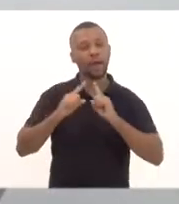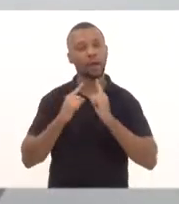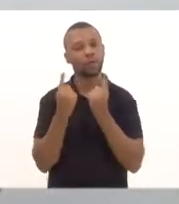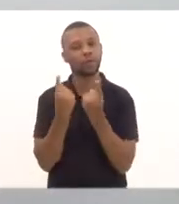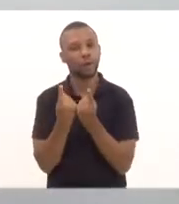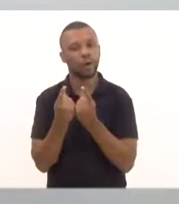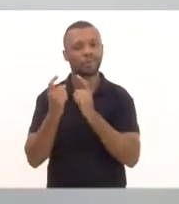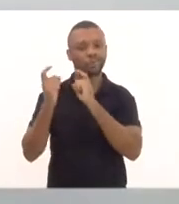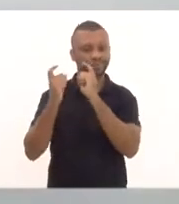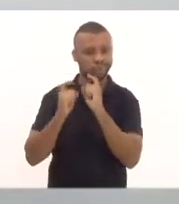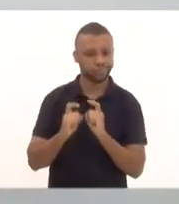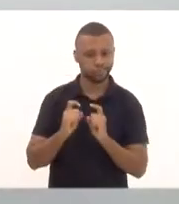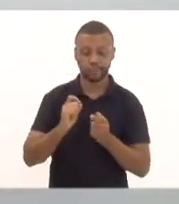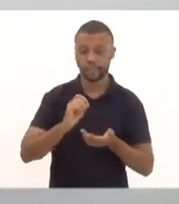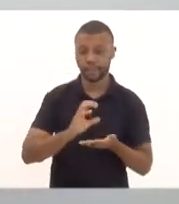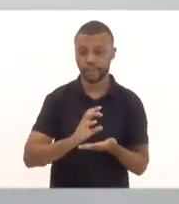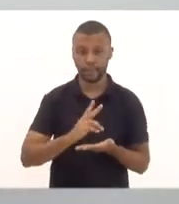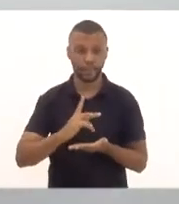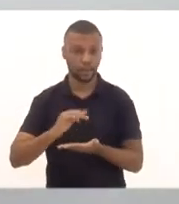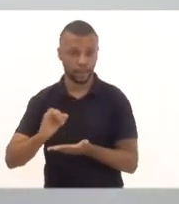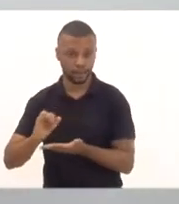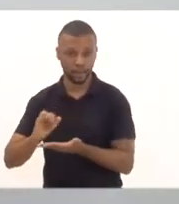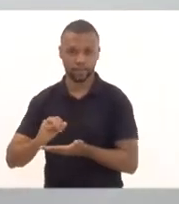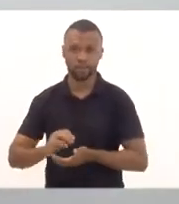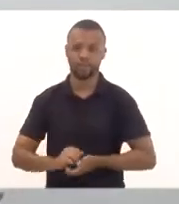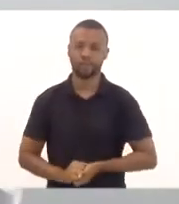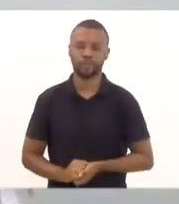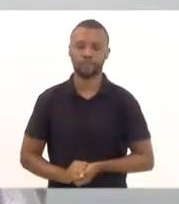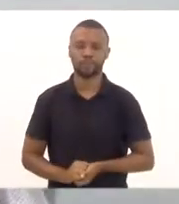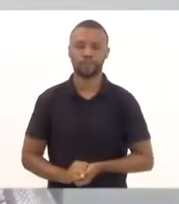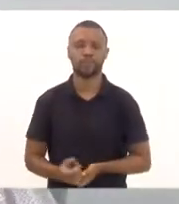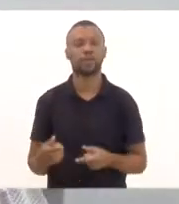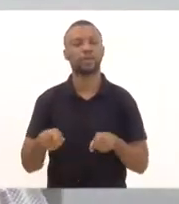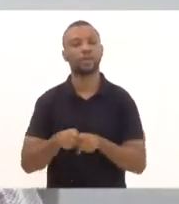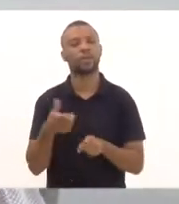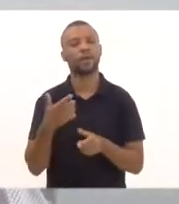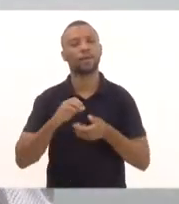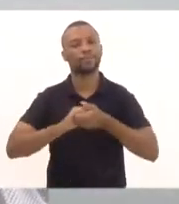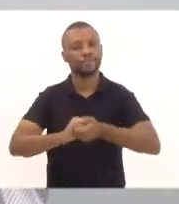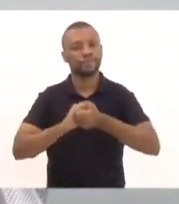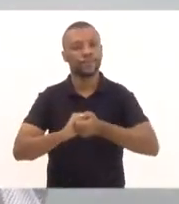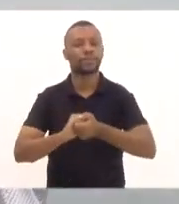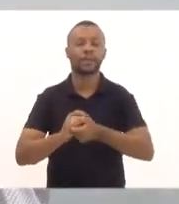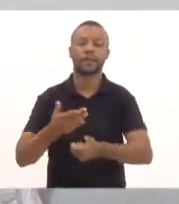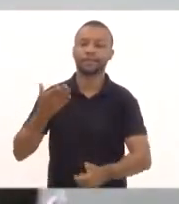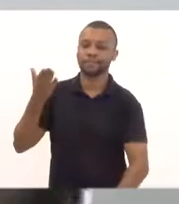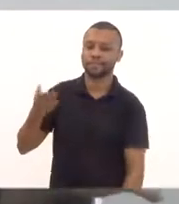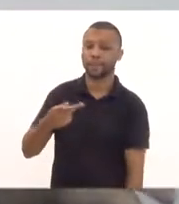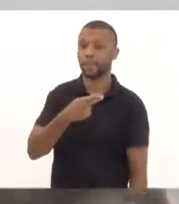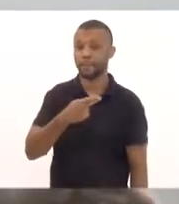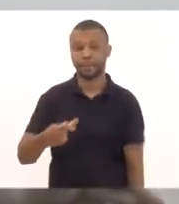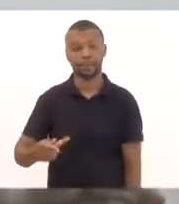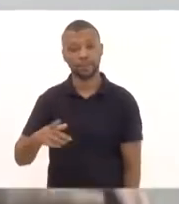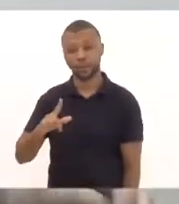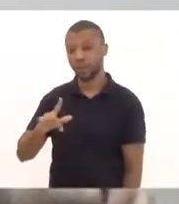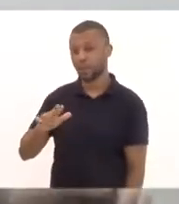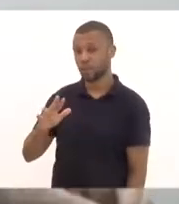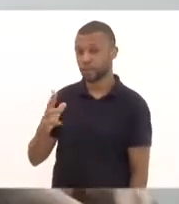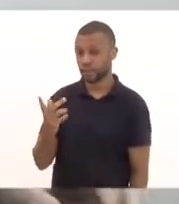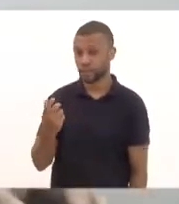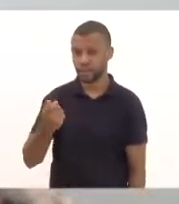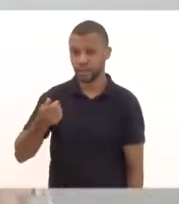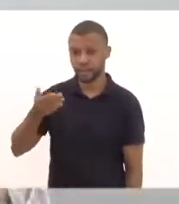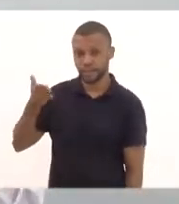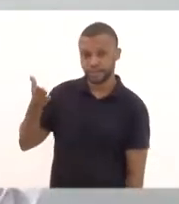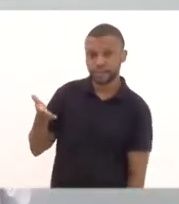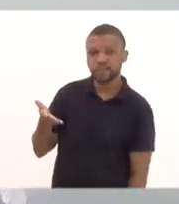da comissão parlamentar de inquérito saudade a presidenta cumprimentando exatamente